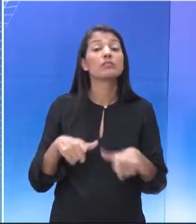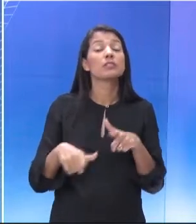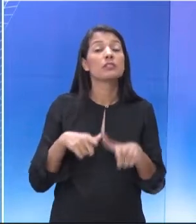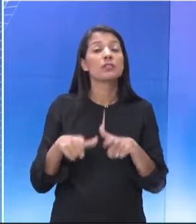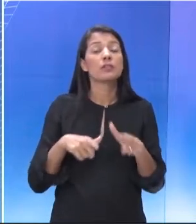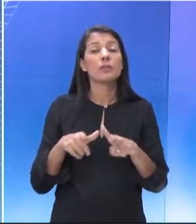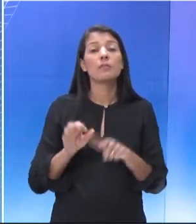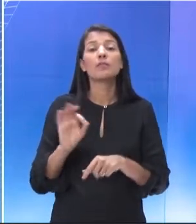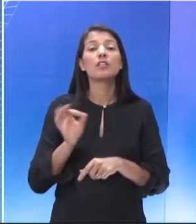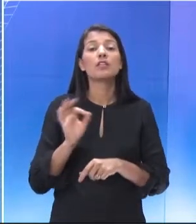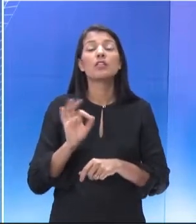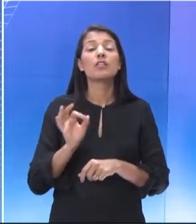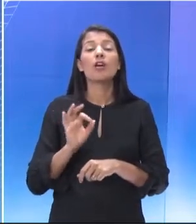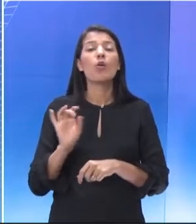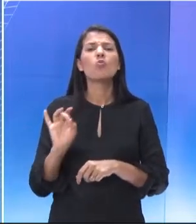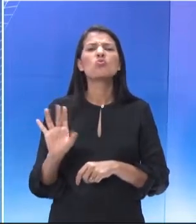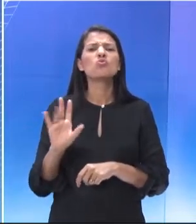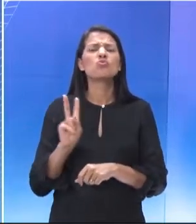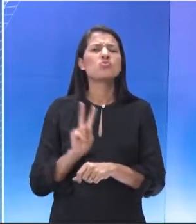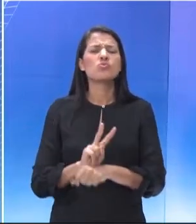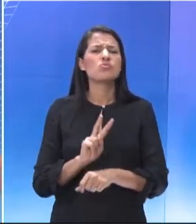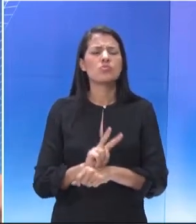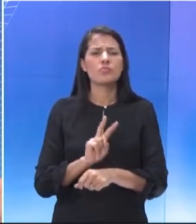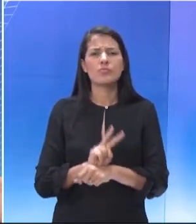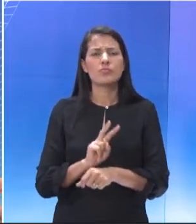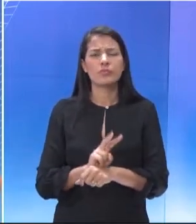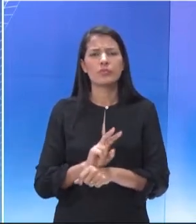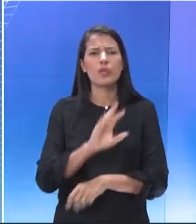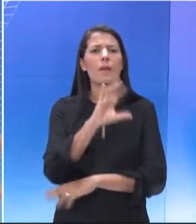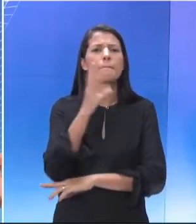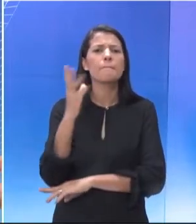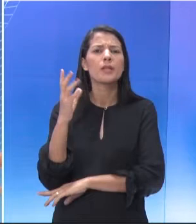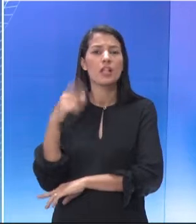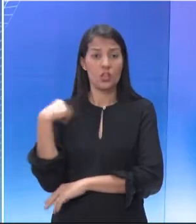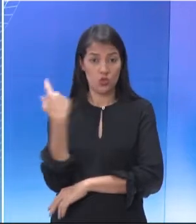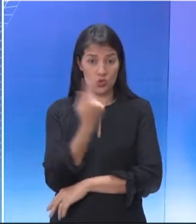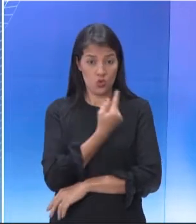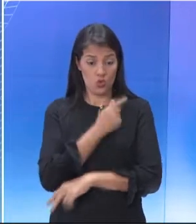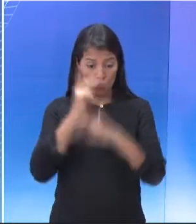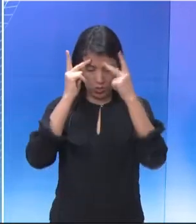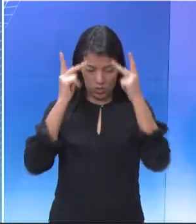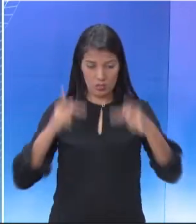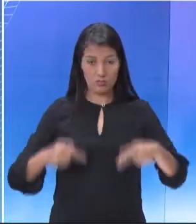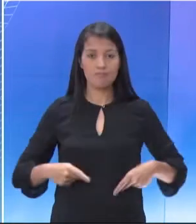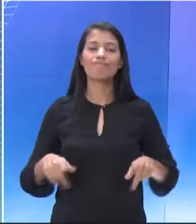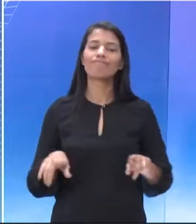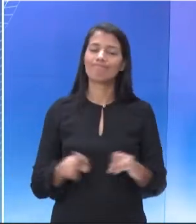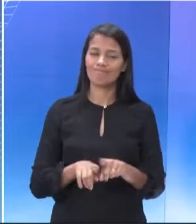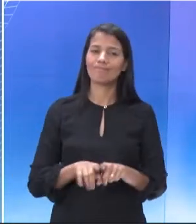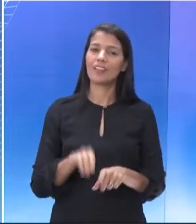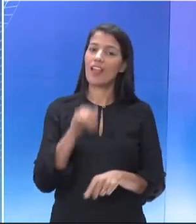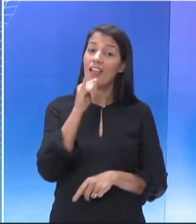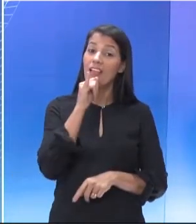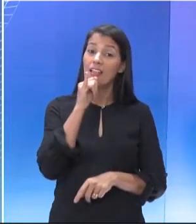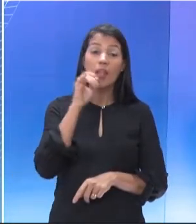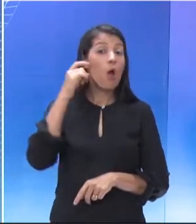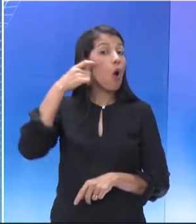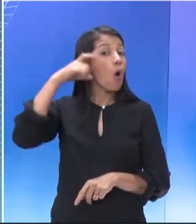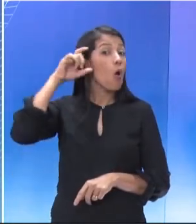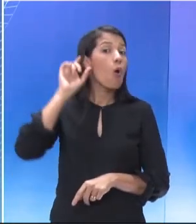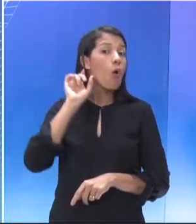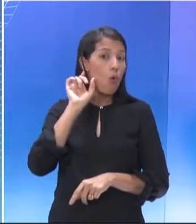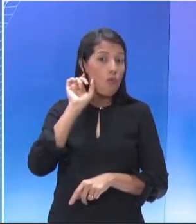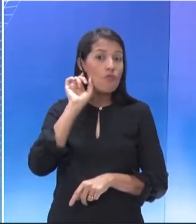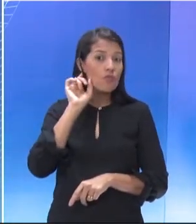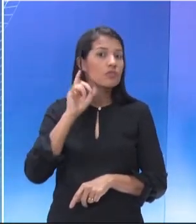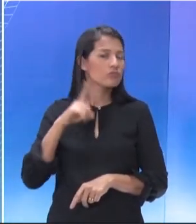proteção das plantas, mas também na proteção nossa. Por exemplo, no ouvido nós temos a produção de cera.